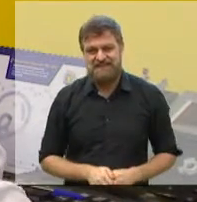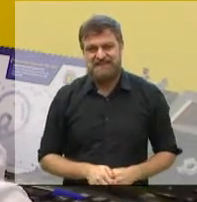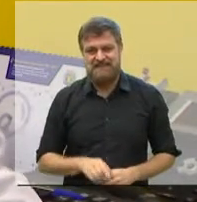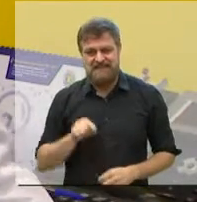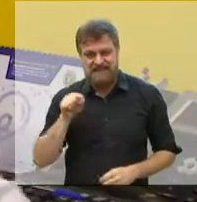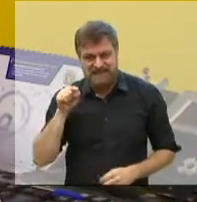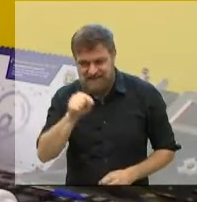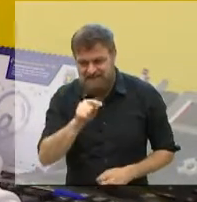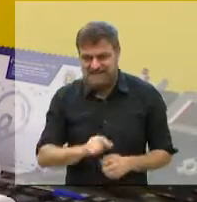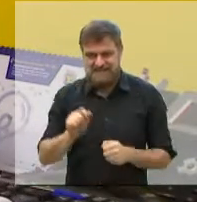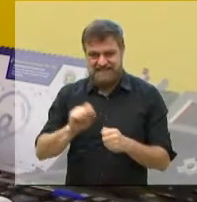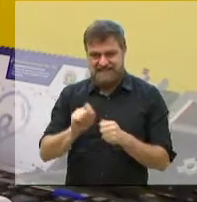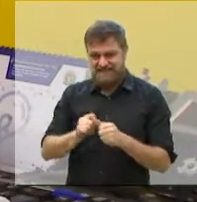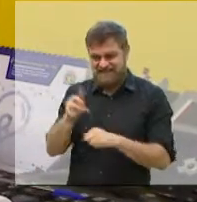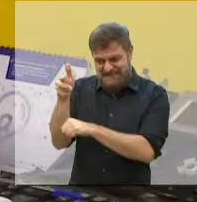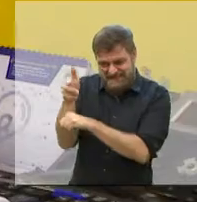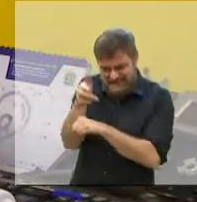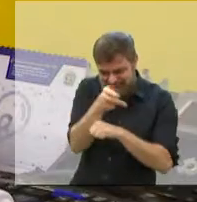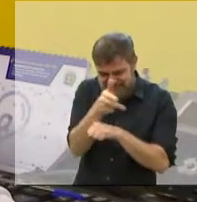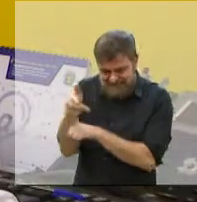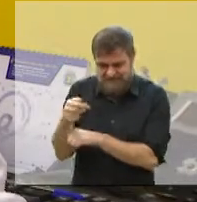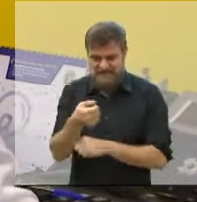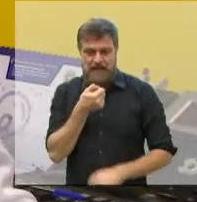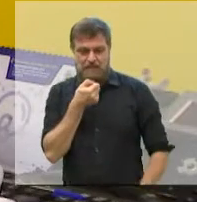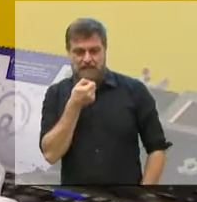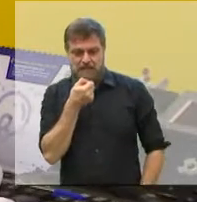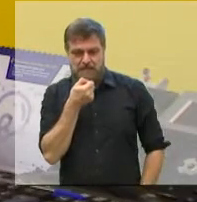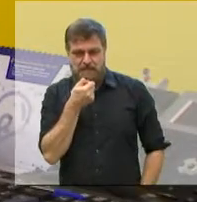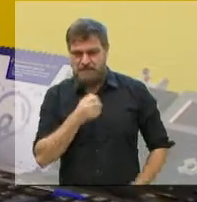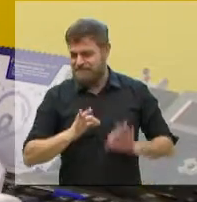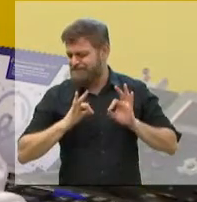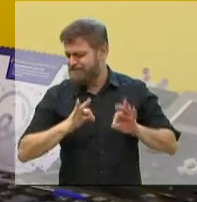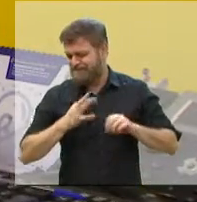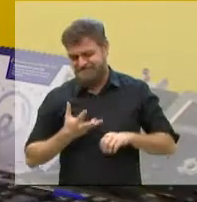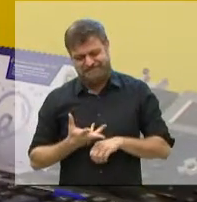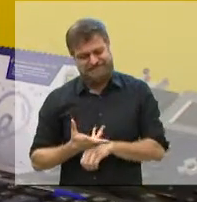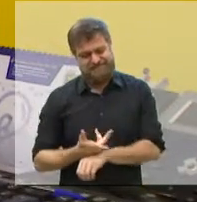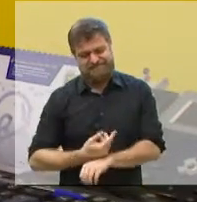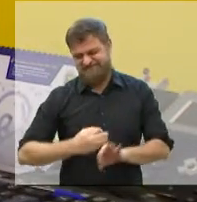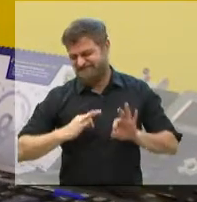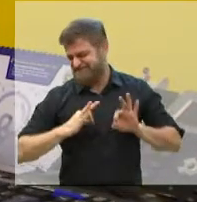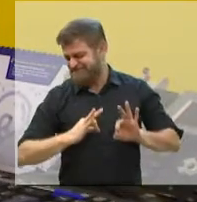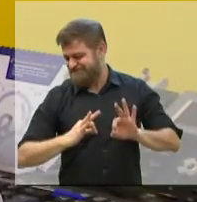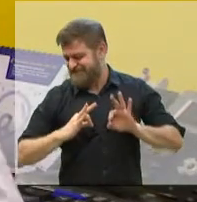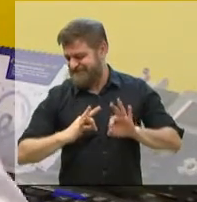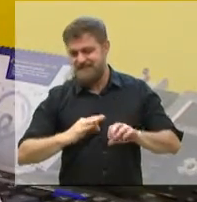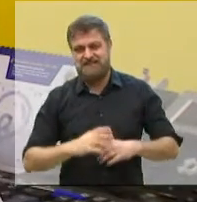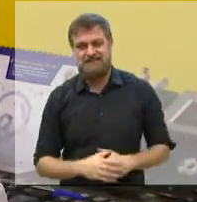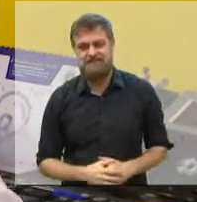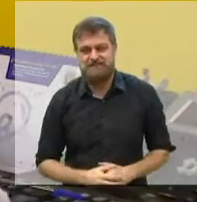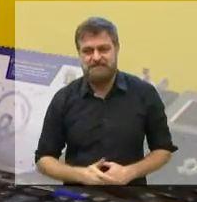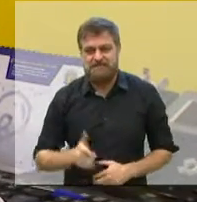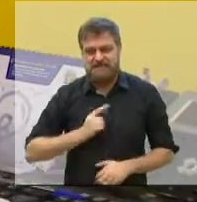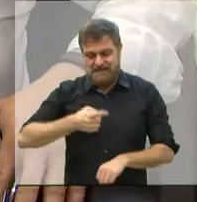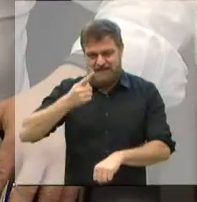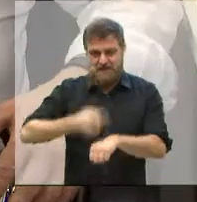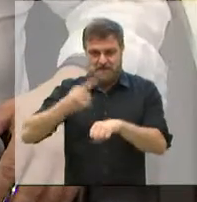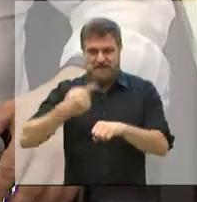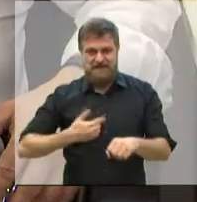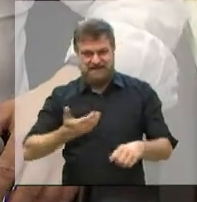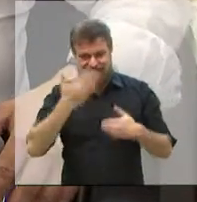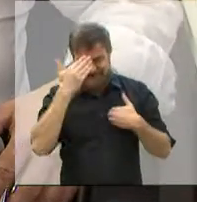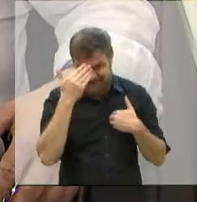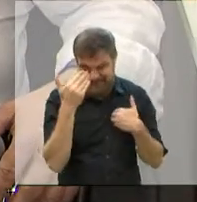você que cobriu lá, eu agradecer que você foi fantástico, você fez uma matéria sensacional. E até o momento, me te